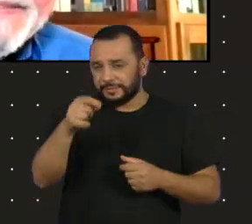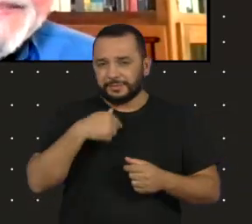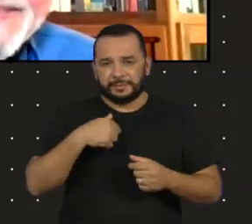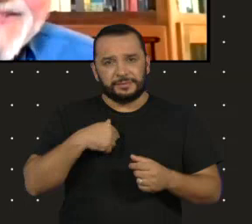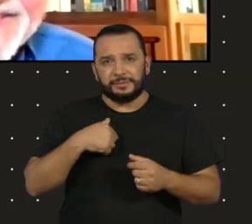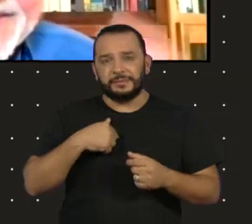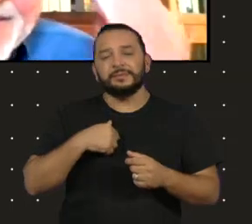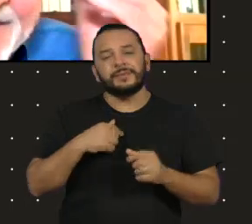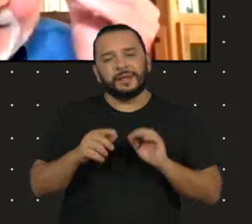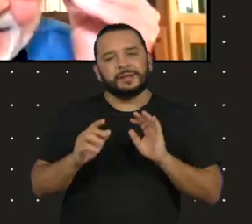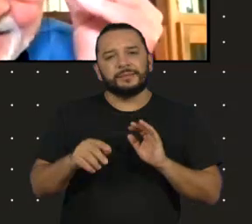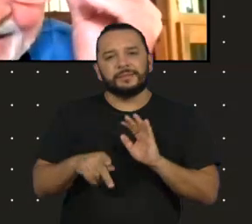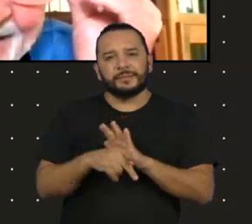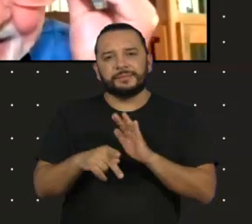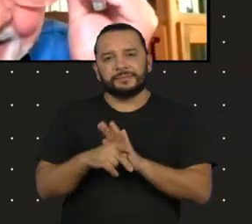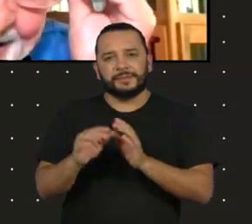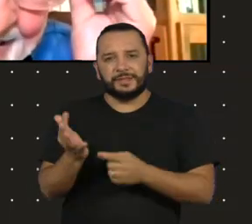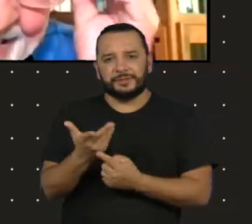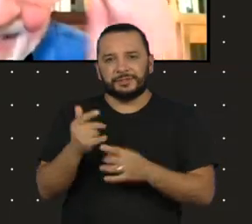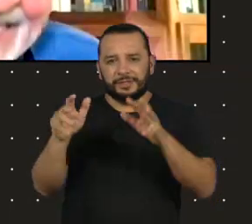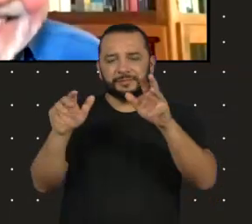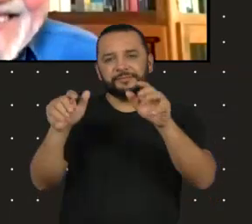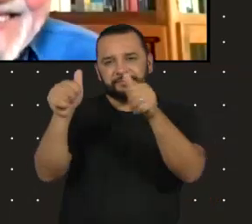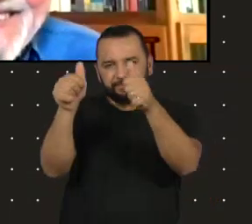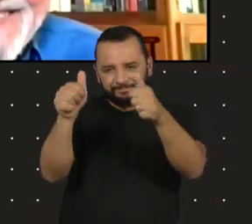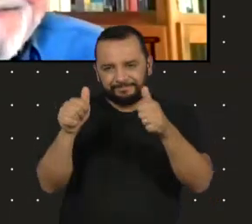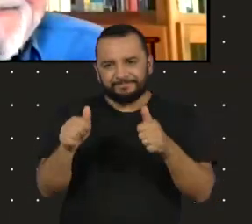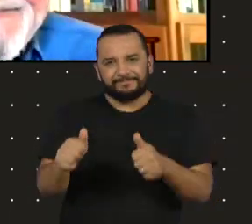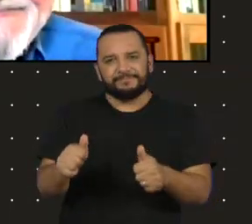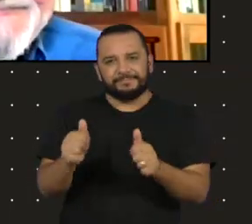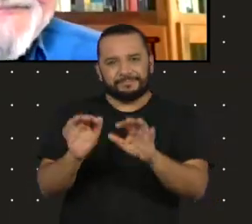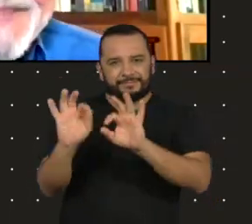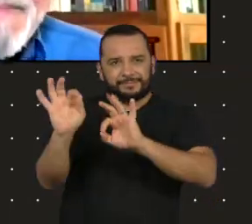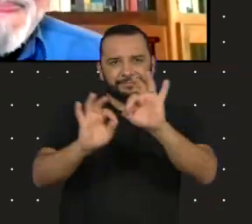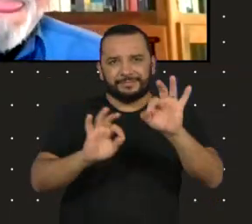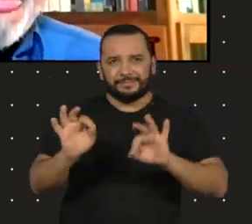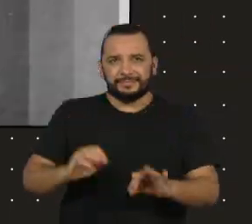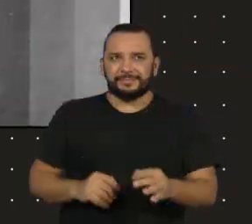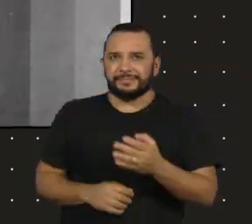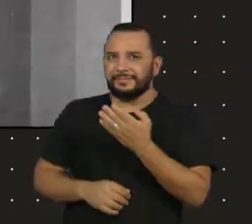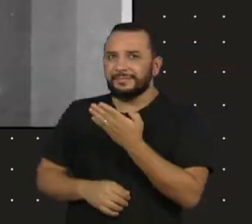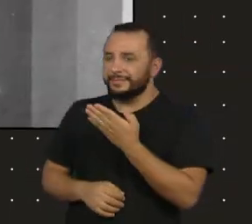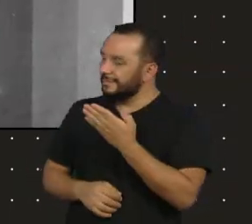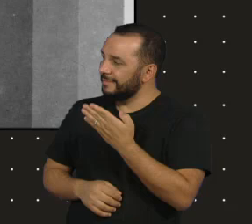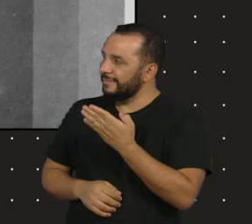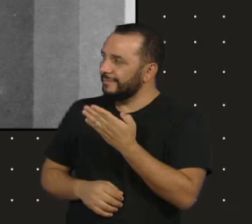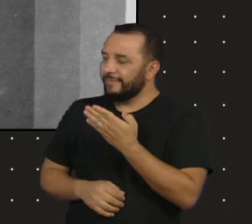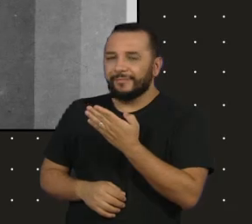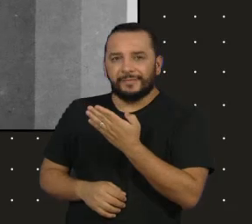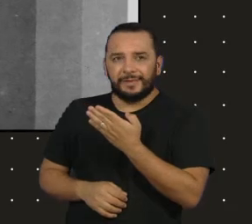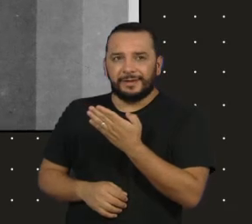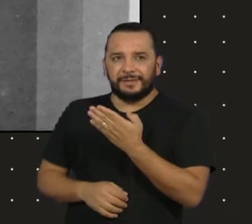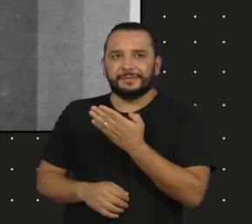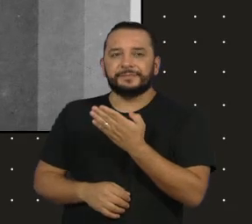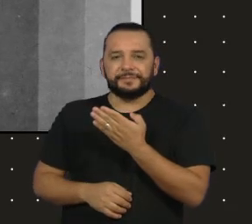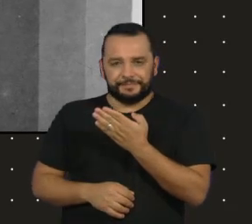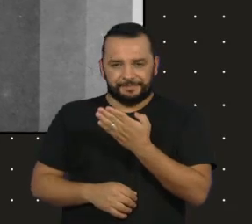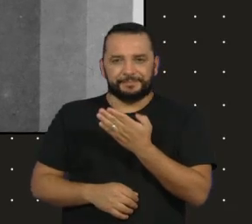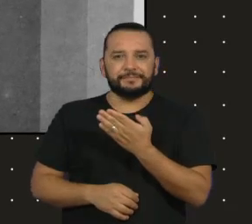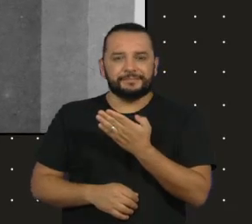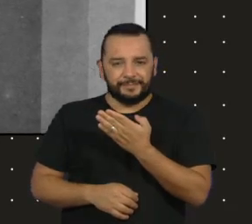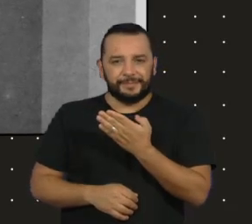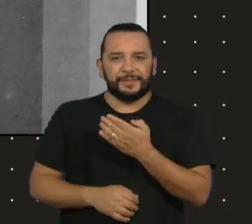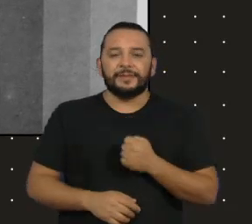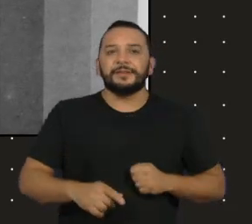como artista plástico, para fazer o cartaz da peça que nós iríamos montar, que seria o Caminho de Volta da Consuelo